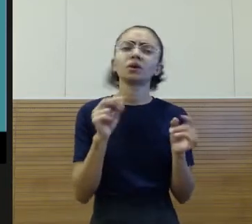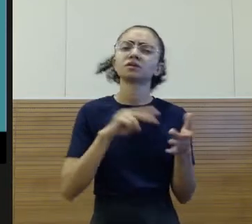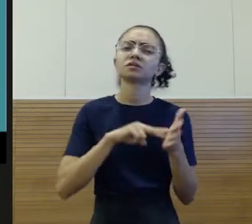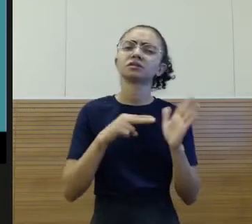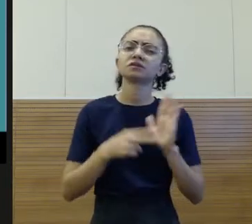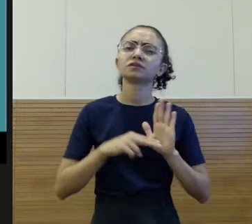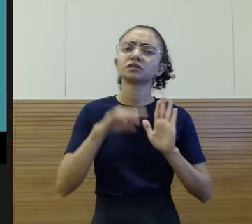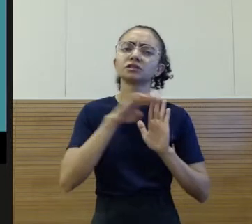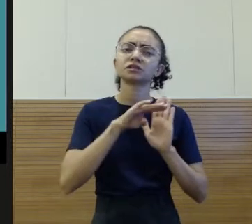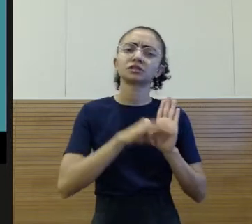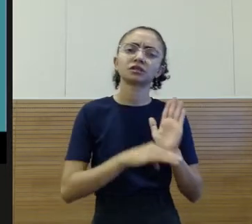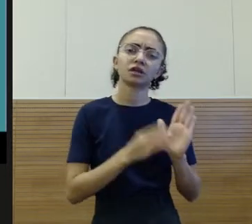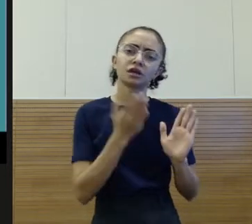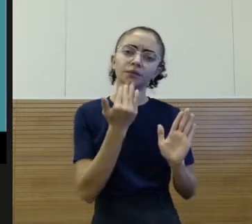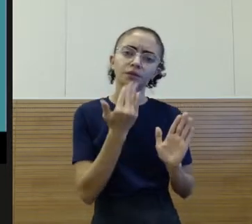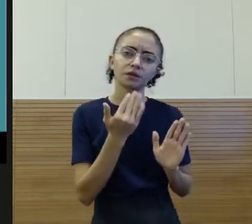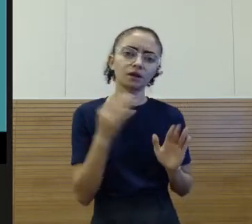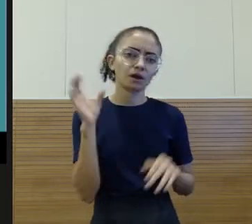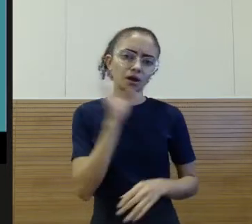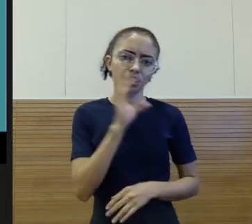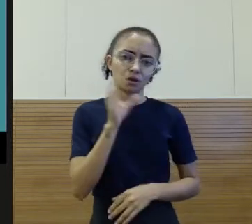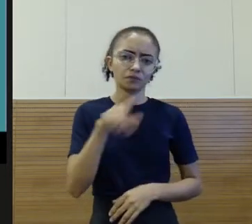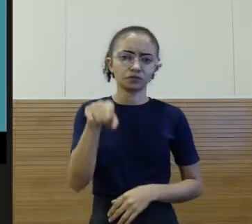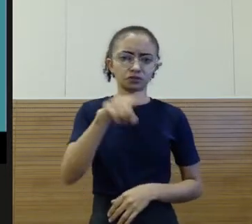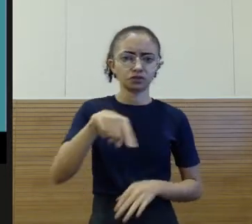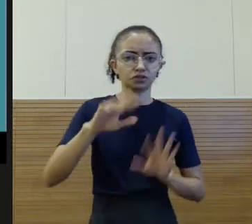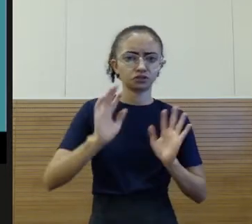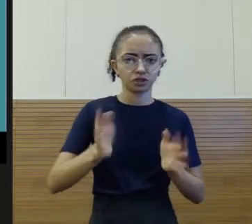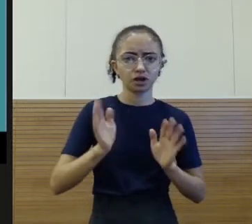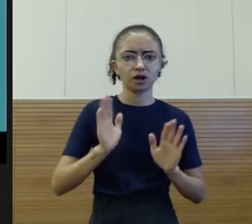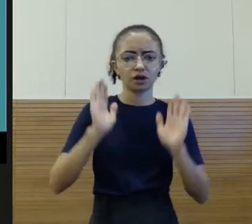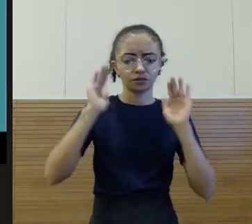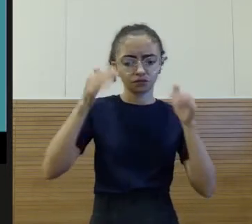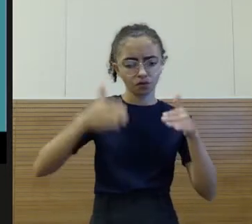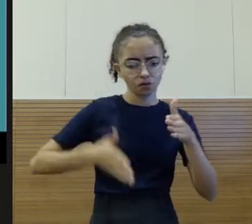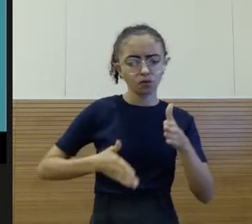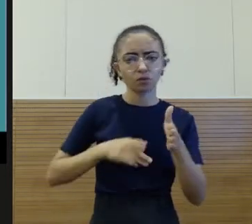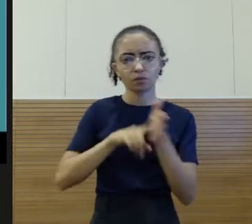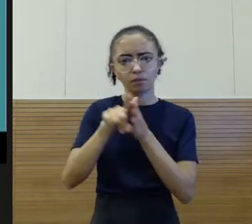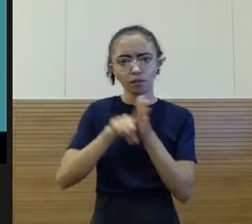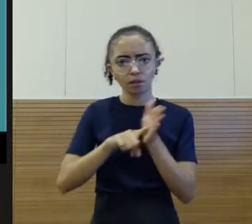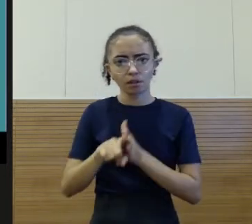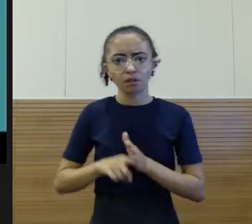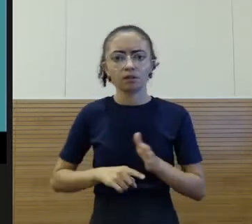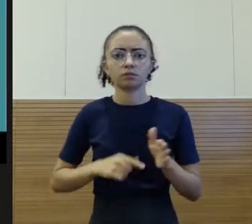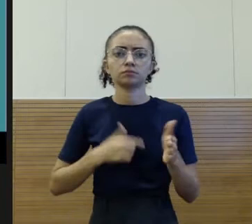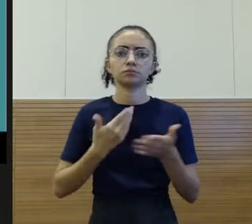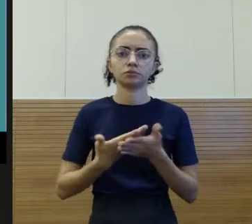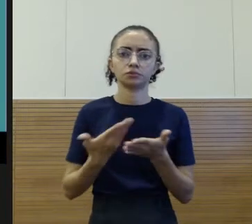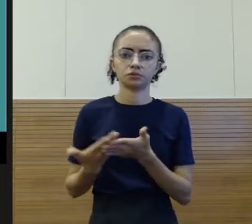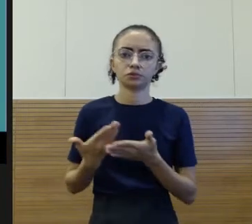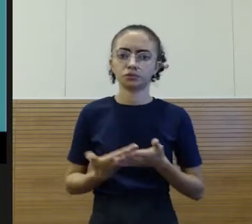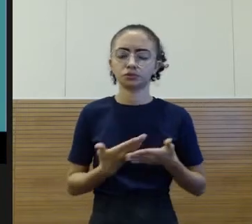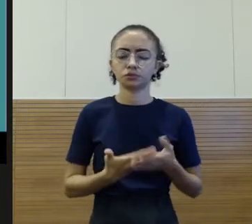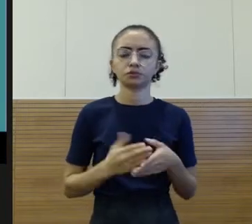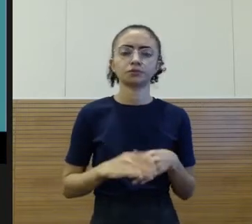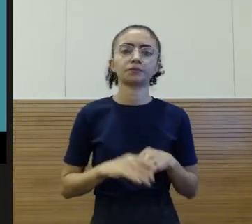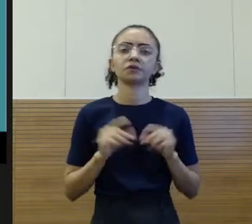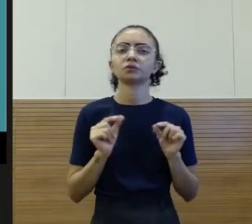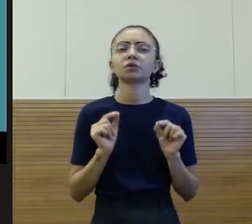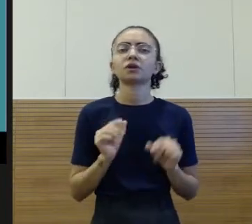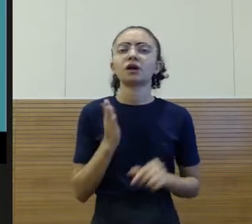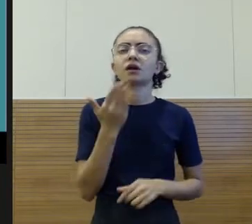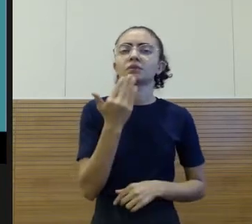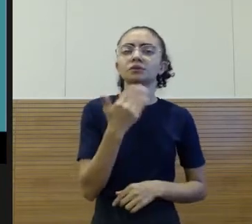Muito rapidamente, porque vocês são especialistas nesse tema, mas são recomendações baseadas em evidência que descrevem o que representa uma alimentação saudável no